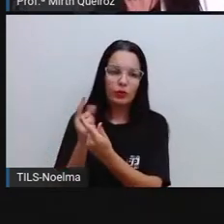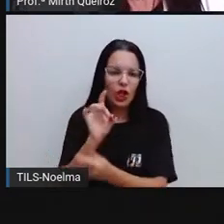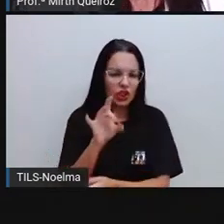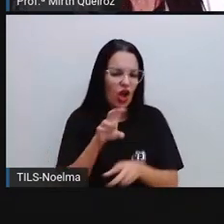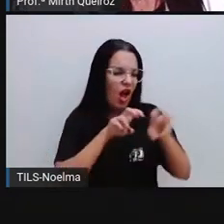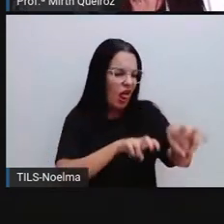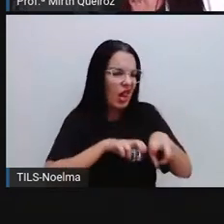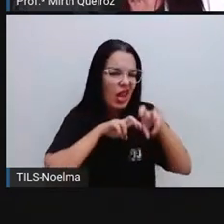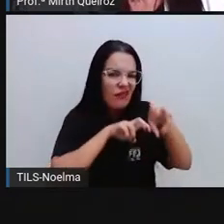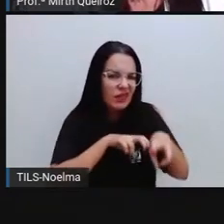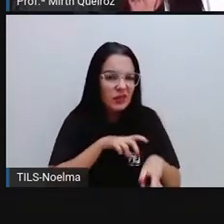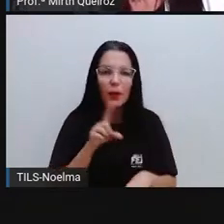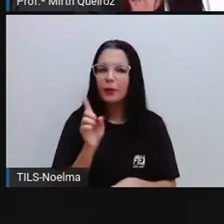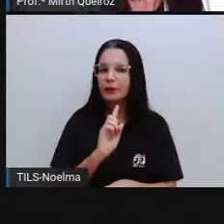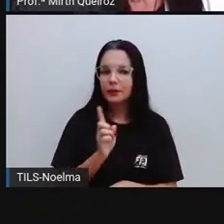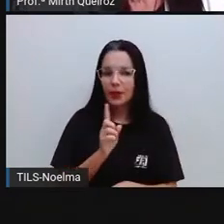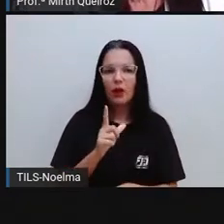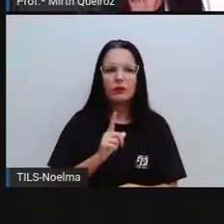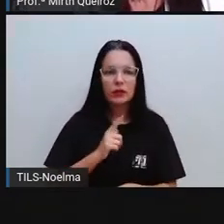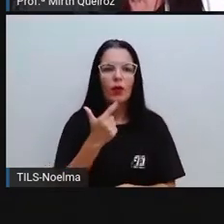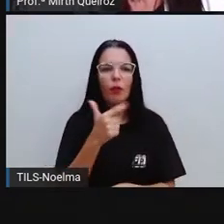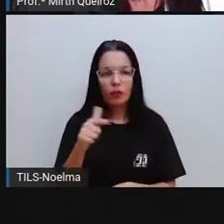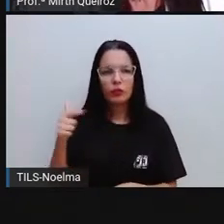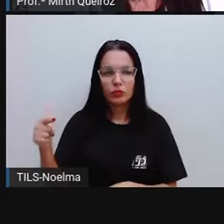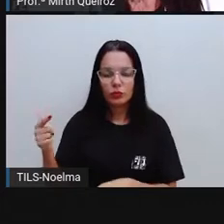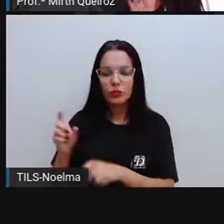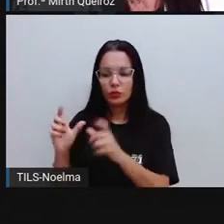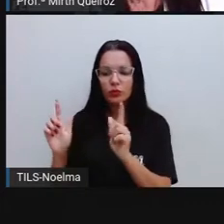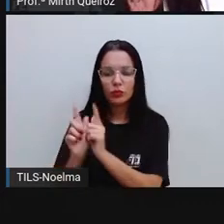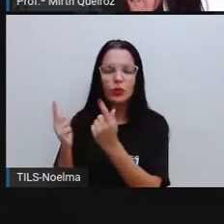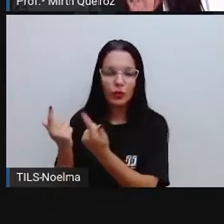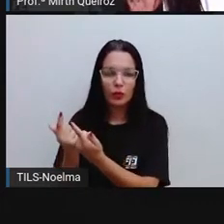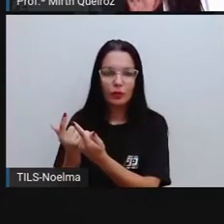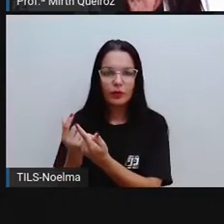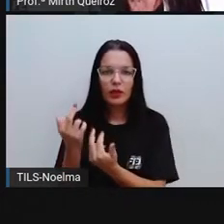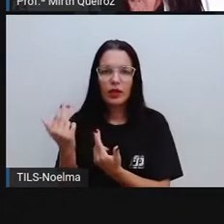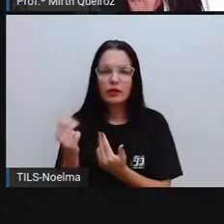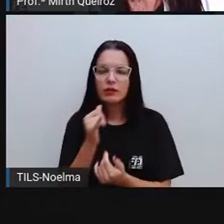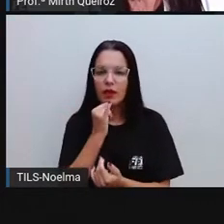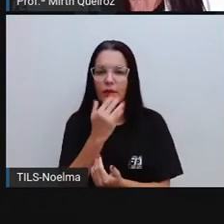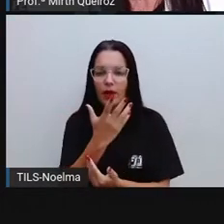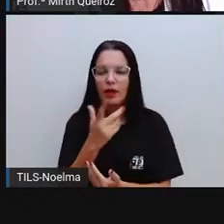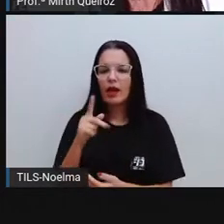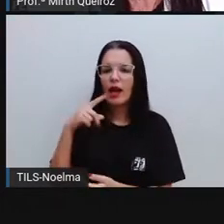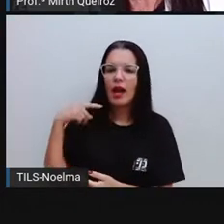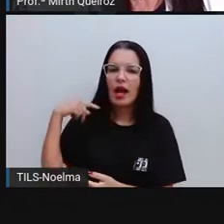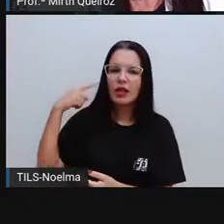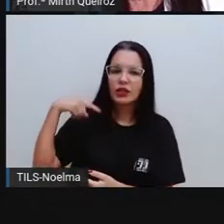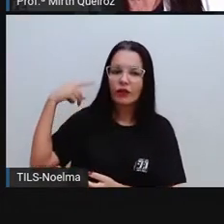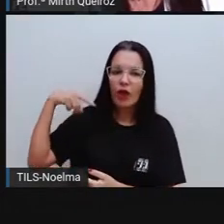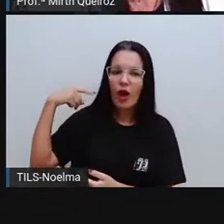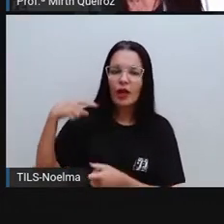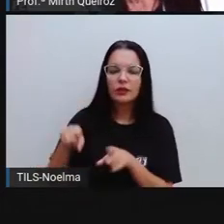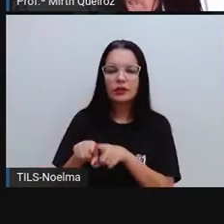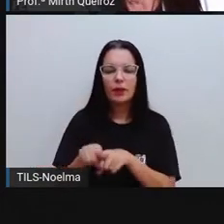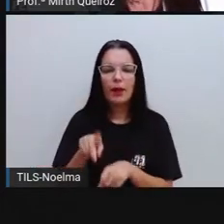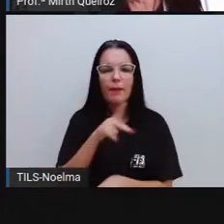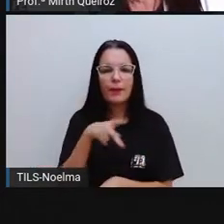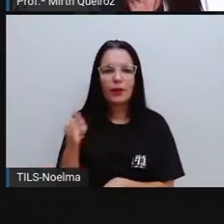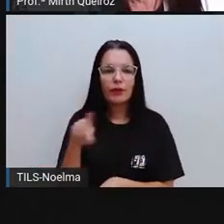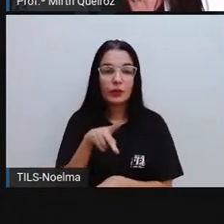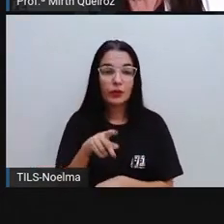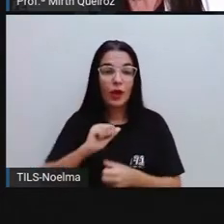lavradores, como, por exemplo, aí, o grupo de professores, de advogados, dentre outros, né? Sua adaptação ao país foi